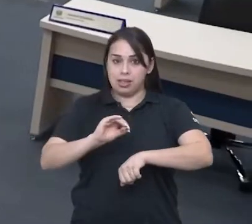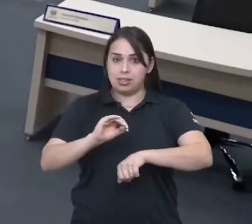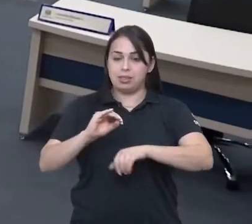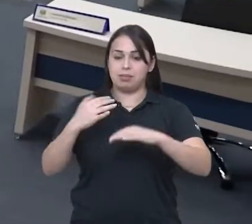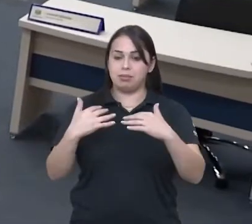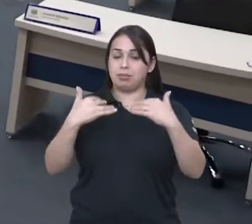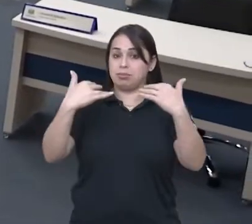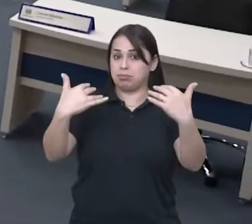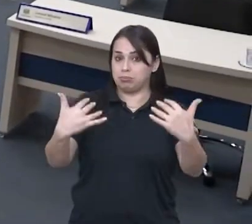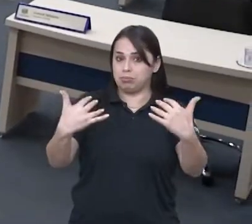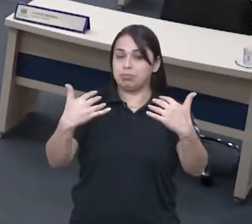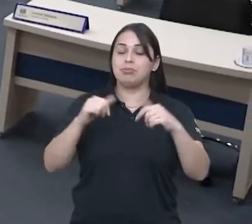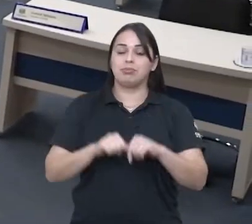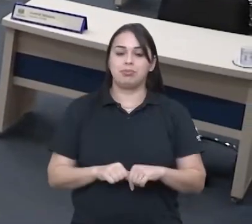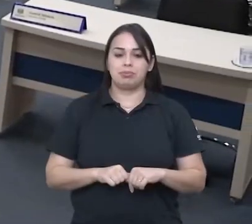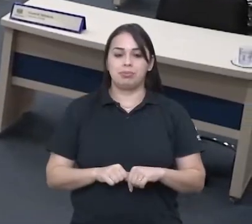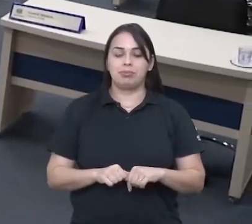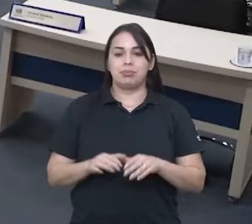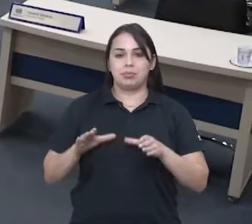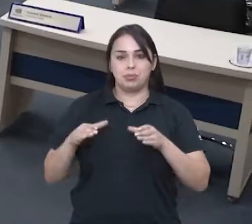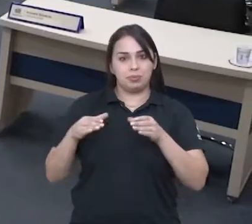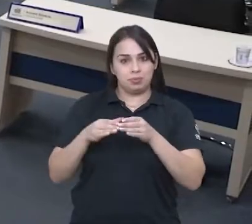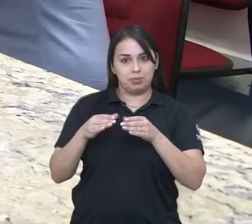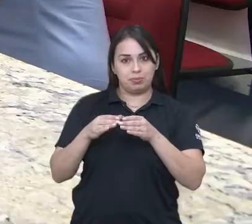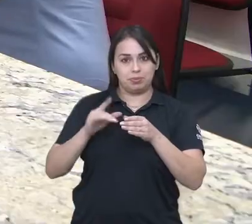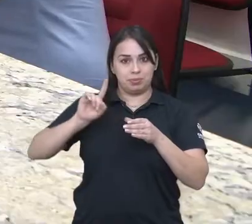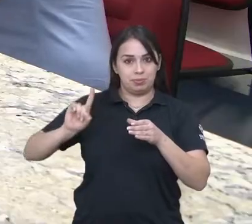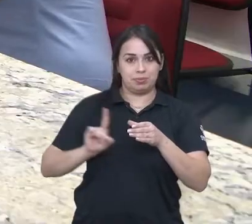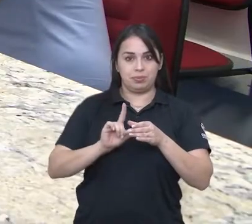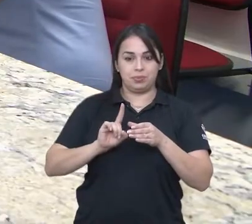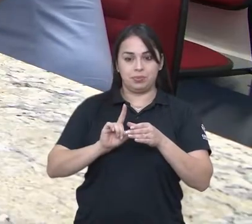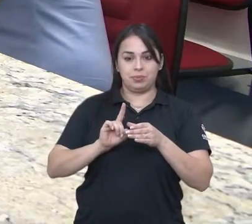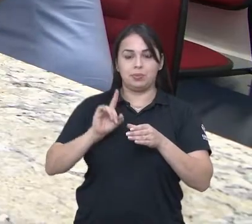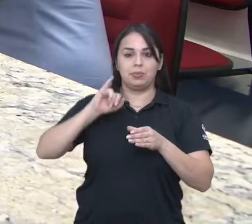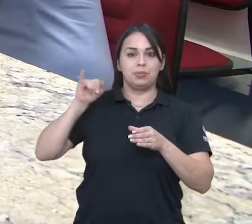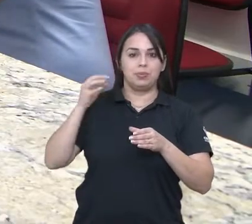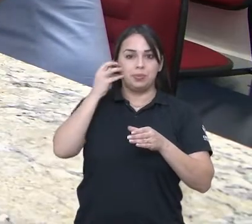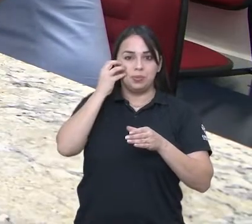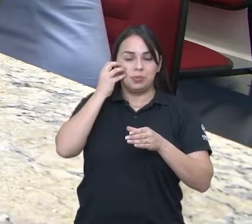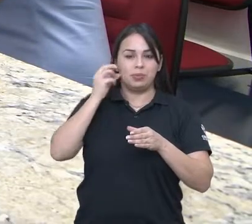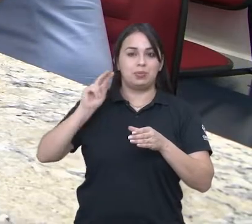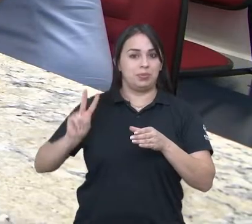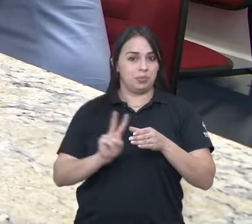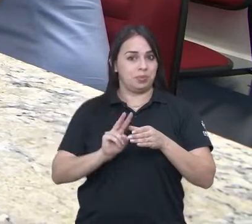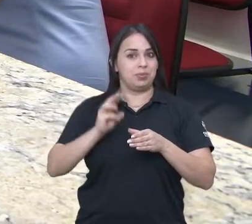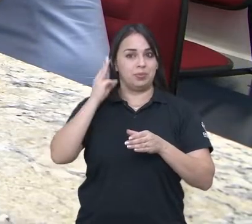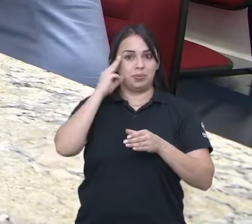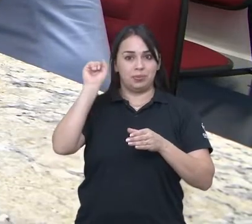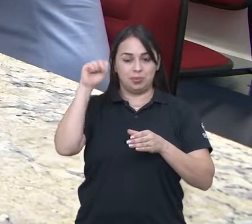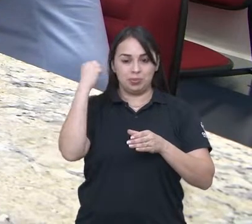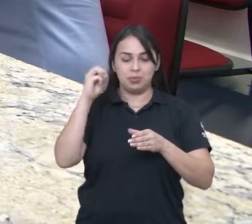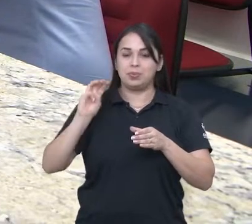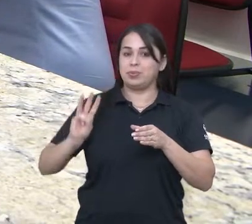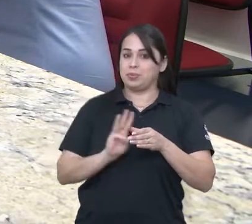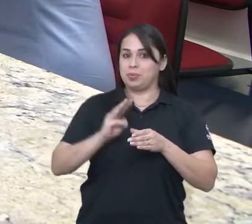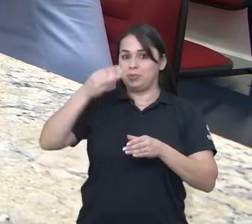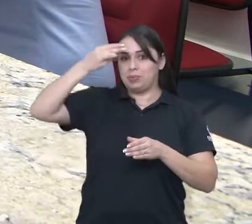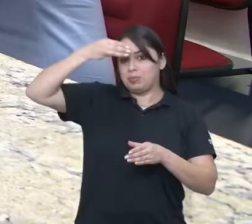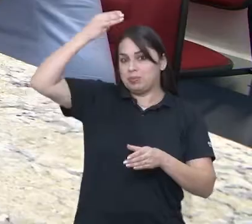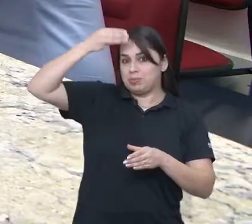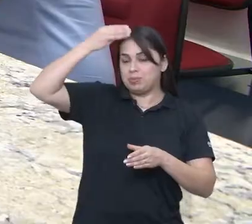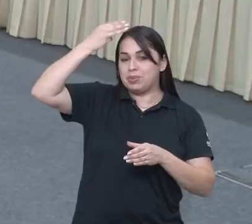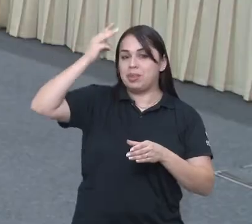de agosto, às 10 horas da manhã, no plenário da Câmara. A SEI é composta ainda pelos vereadores Juliana Fraga, Marcão